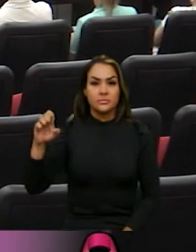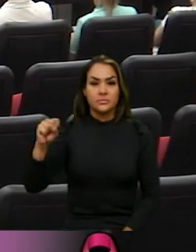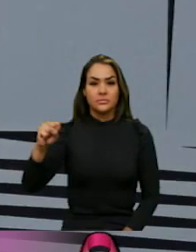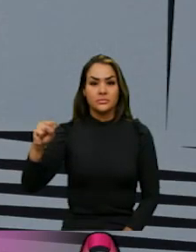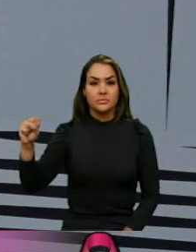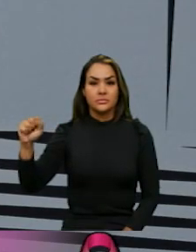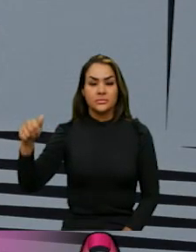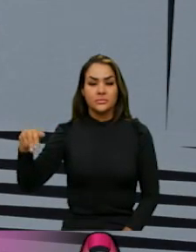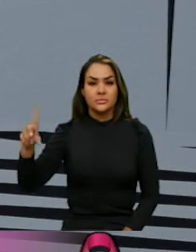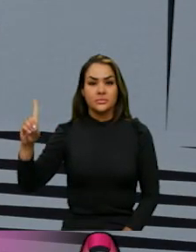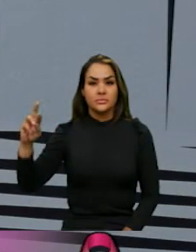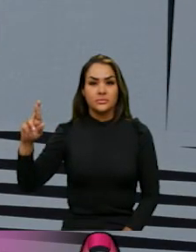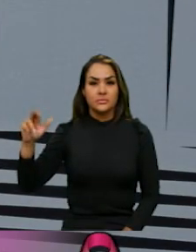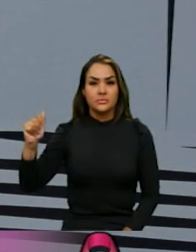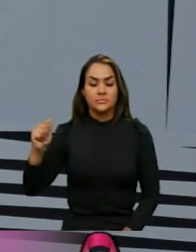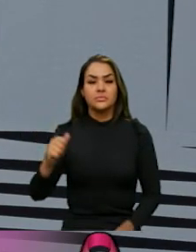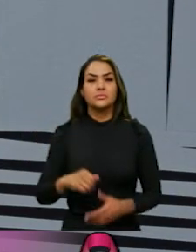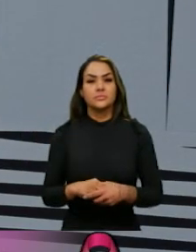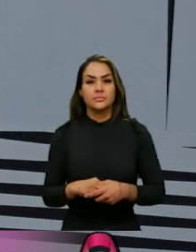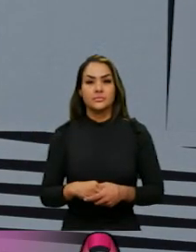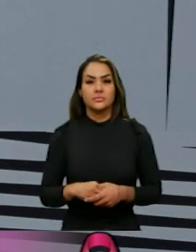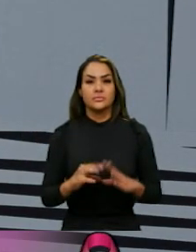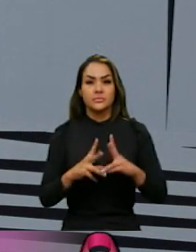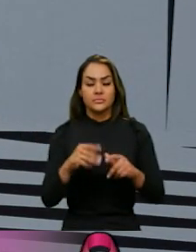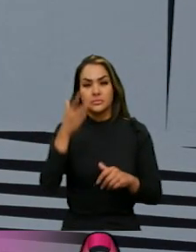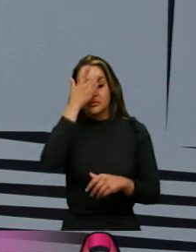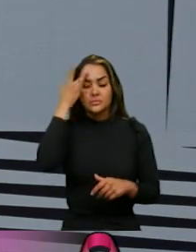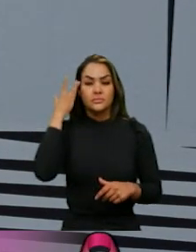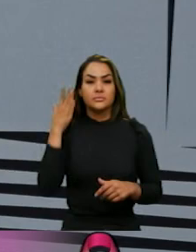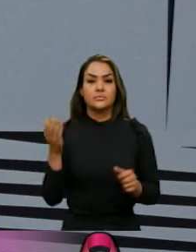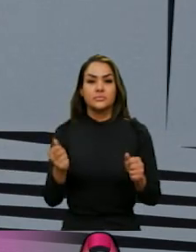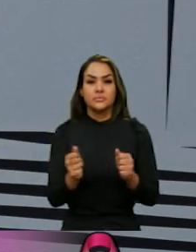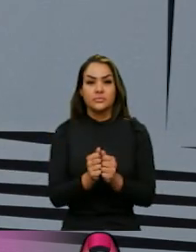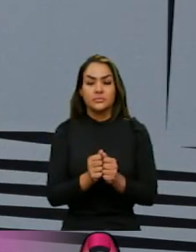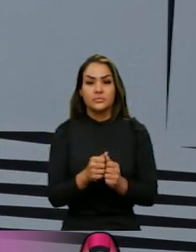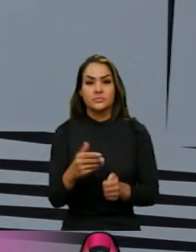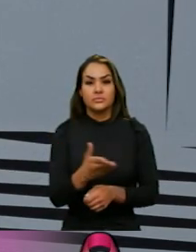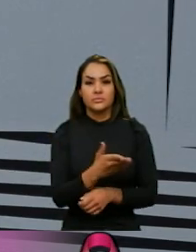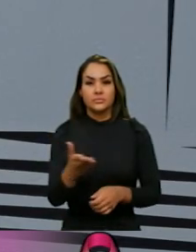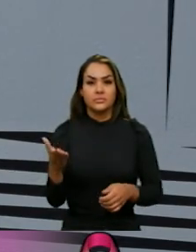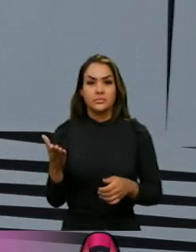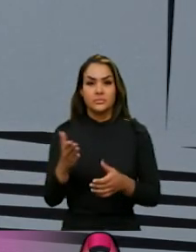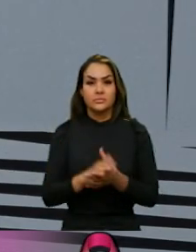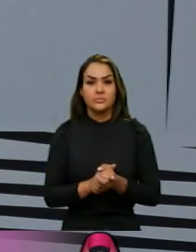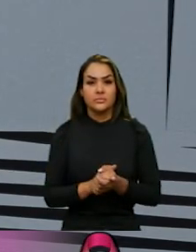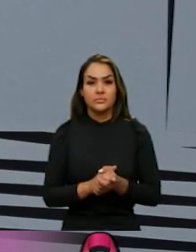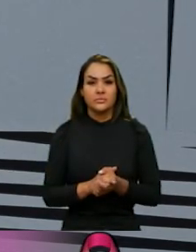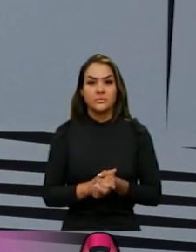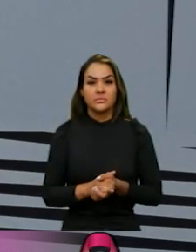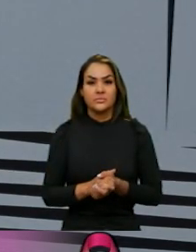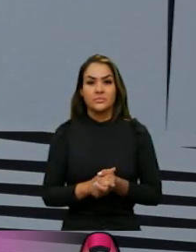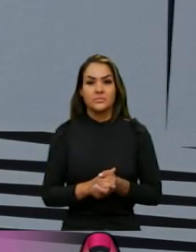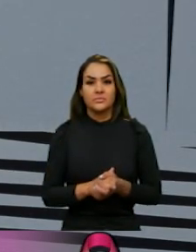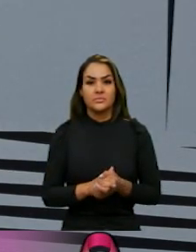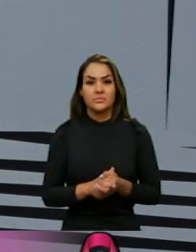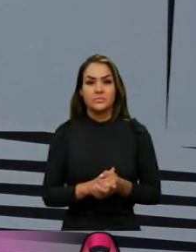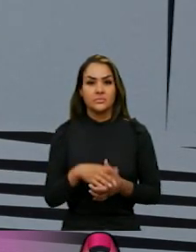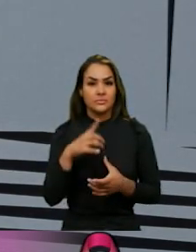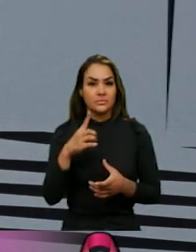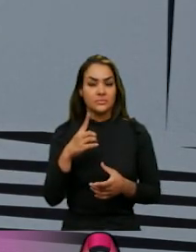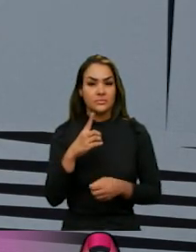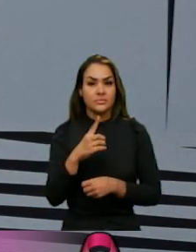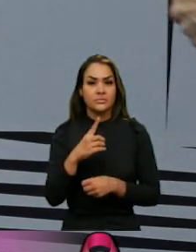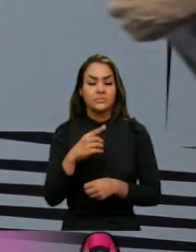aqui acompanhando vocês desse grupo, né? Alessandra, foi no primeiro ano que eu trabalhei para você?